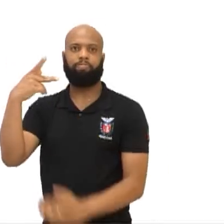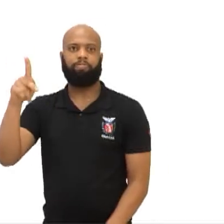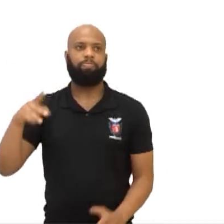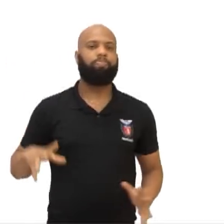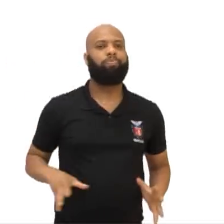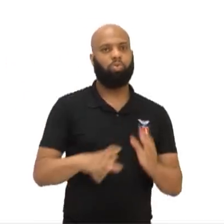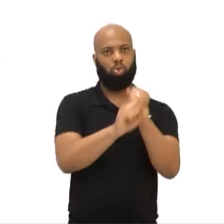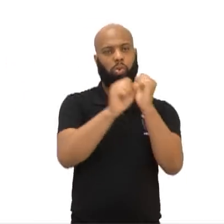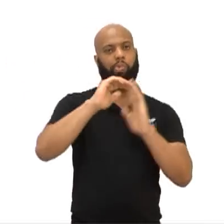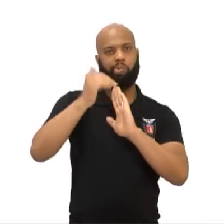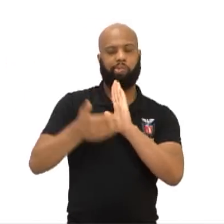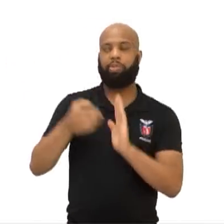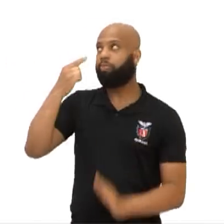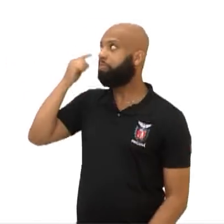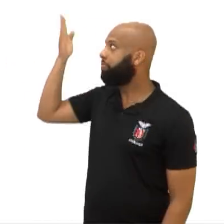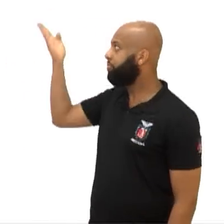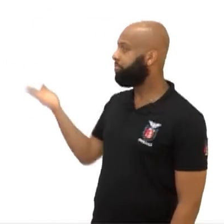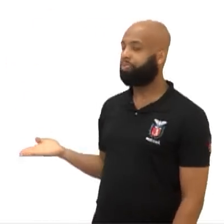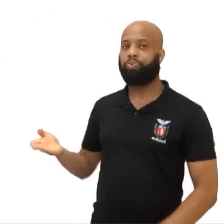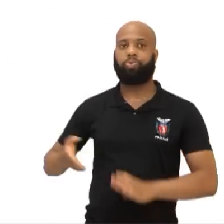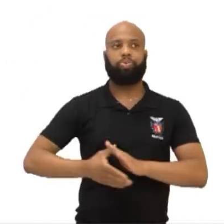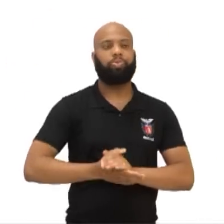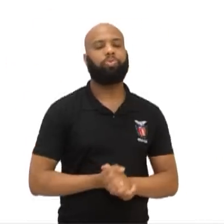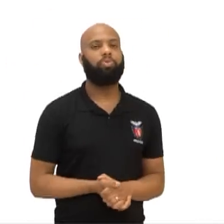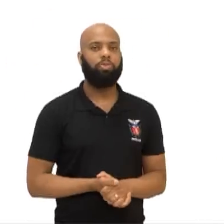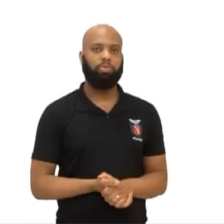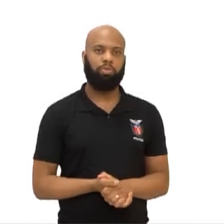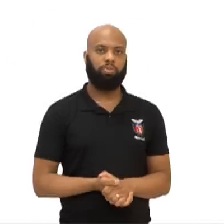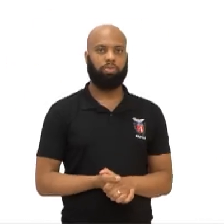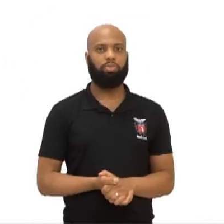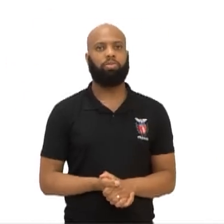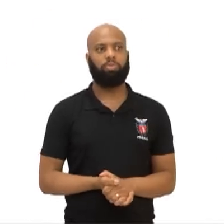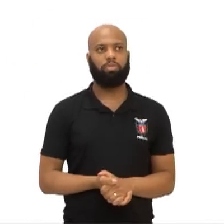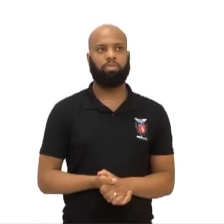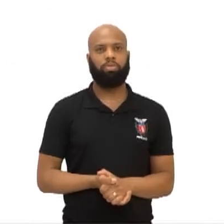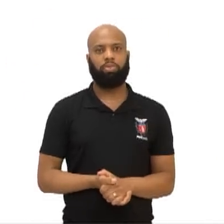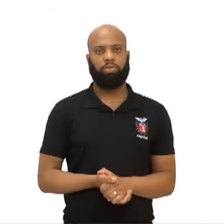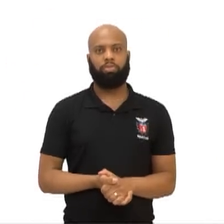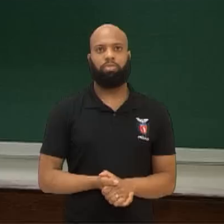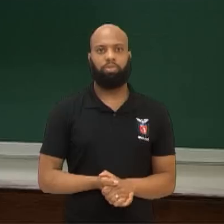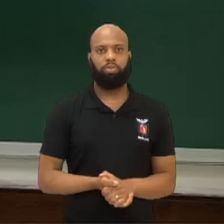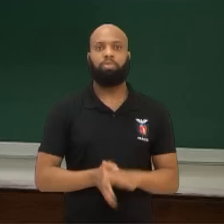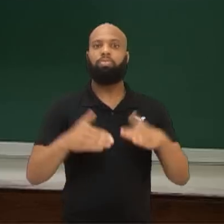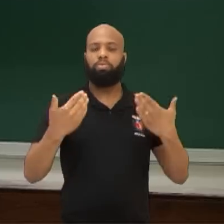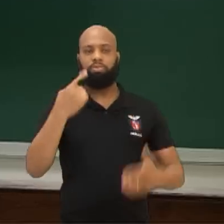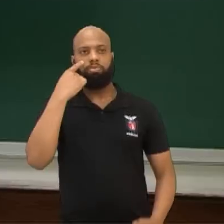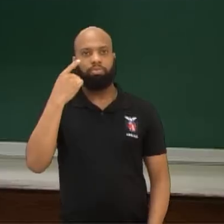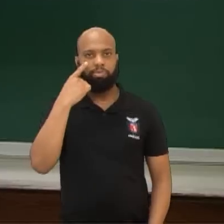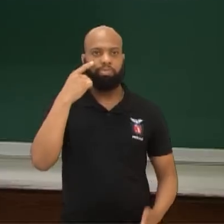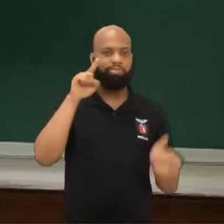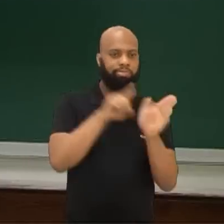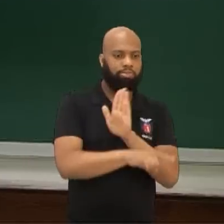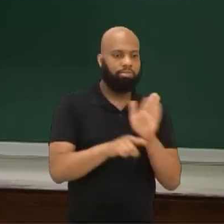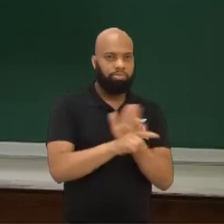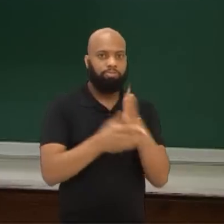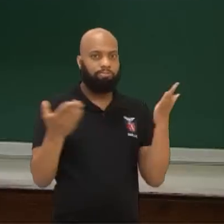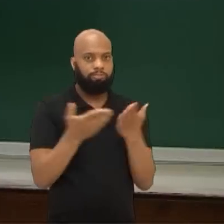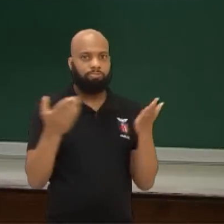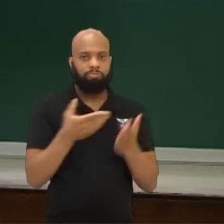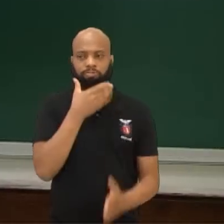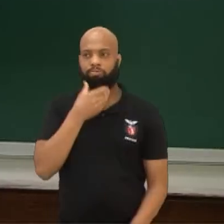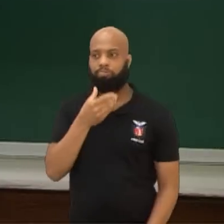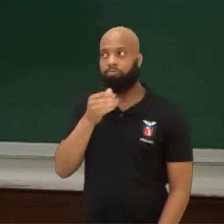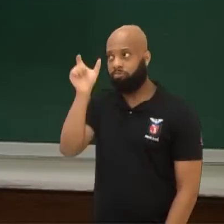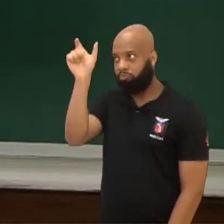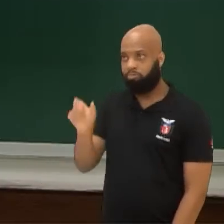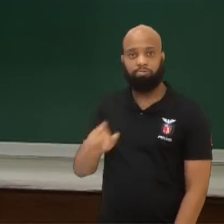soma de todos os caminhos percorridos. Então, o exercício, né, ou a situação do Henrique, ele me